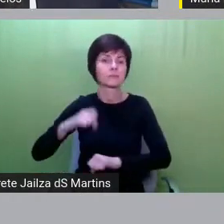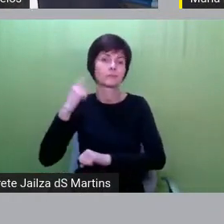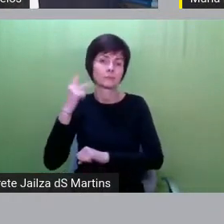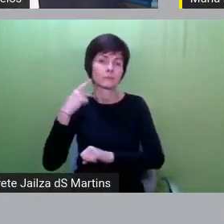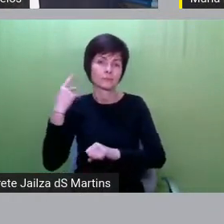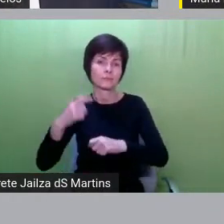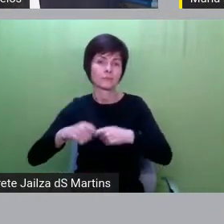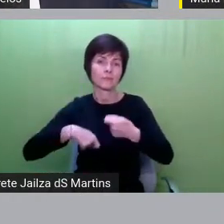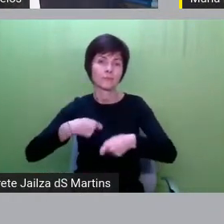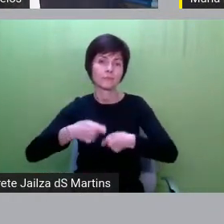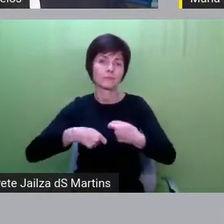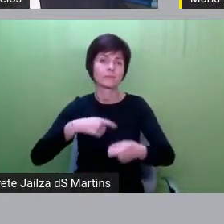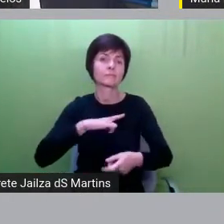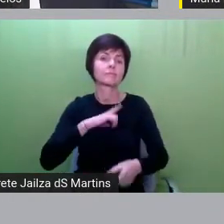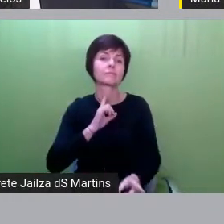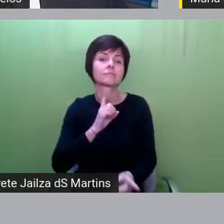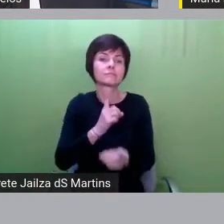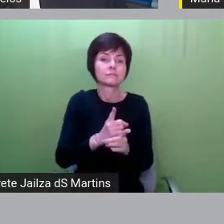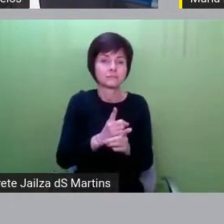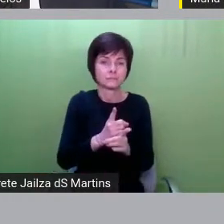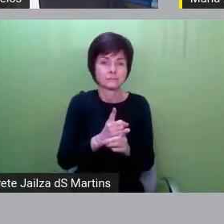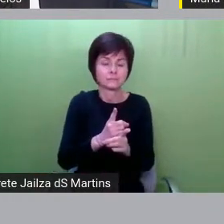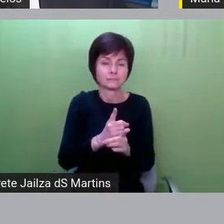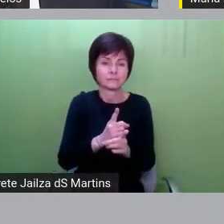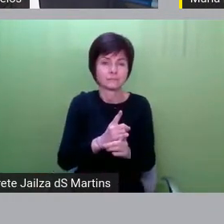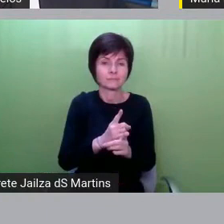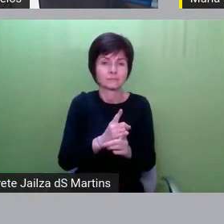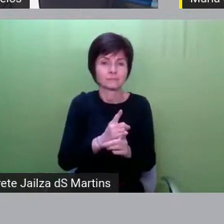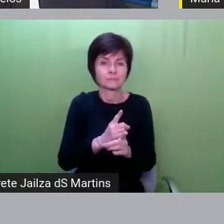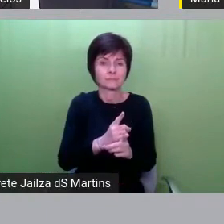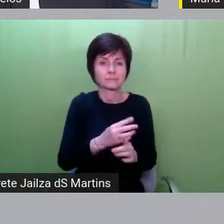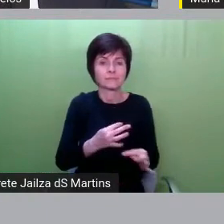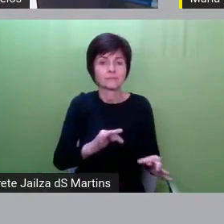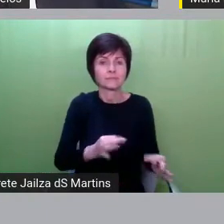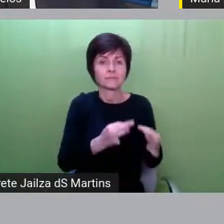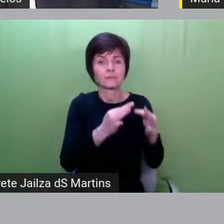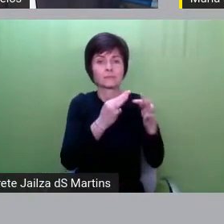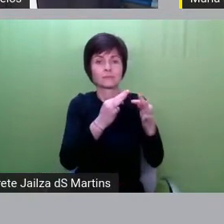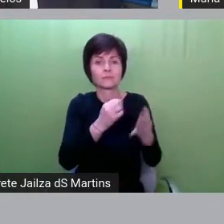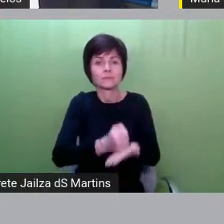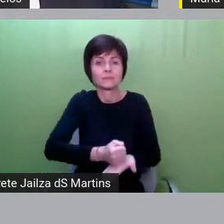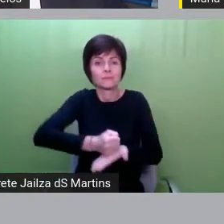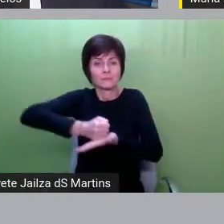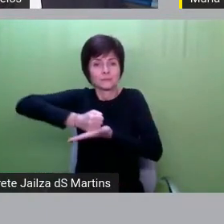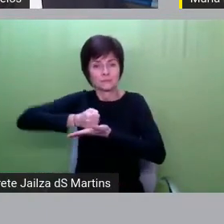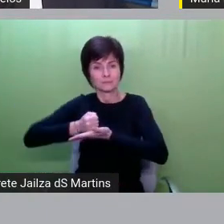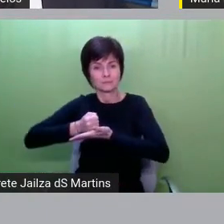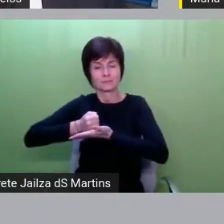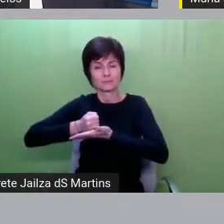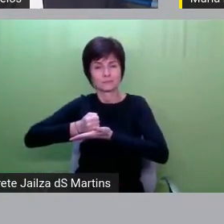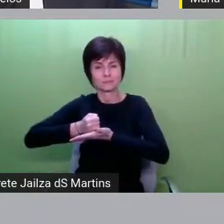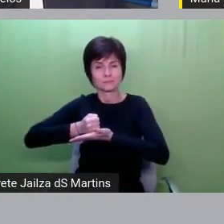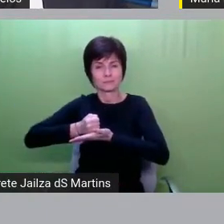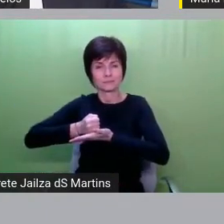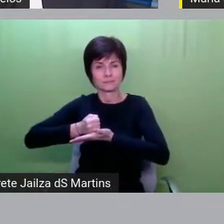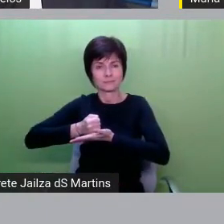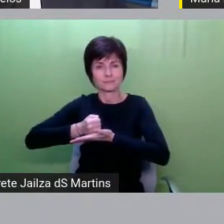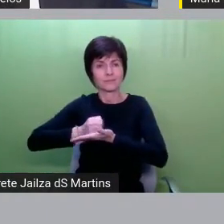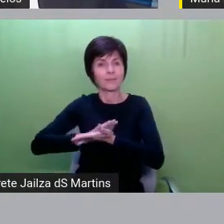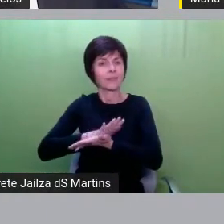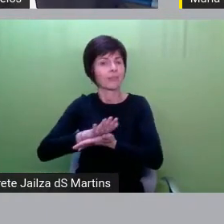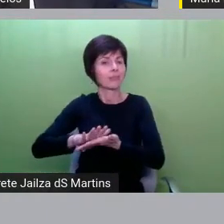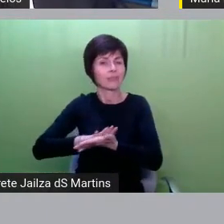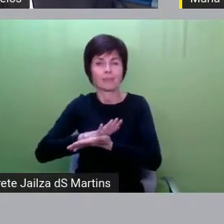sempre encontra os seus teóricos que lhe dão sustentação. Nenhuma destas